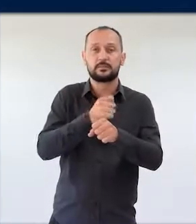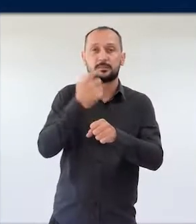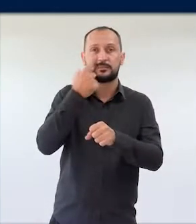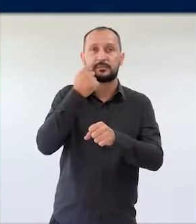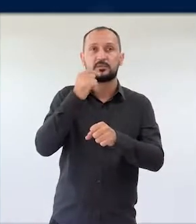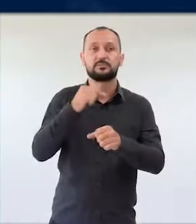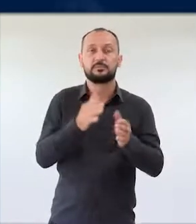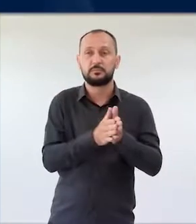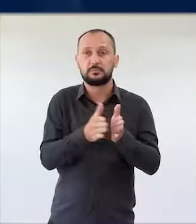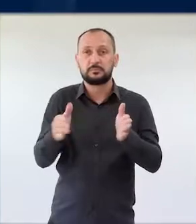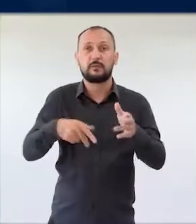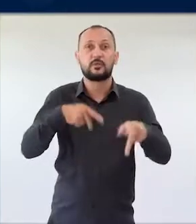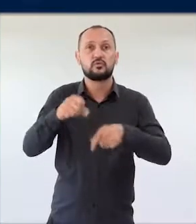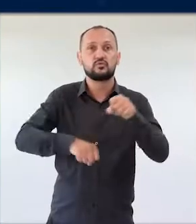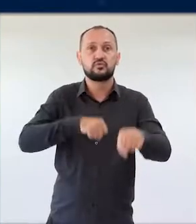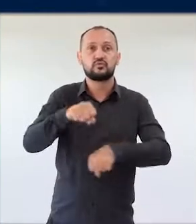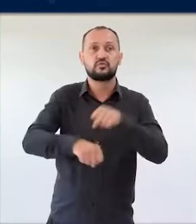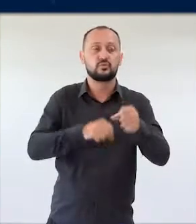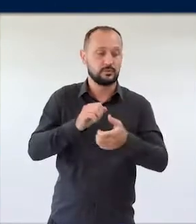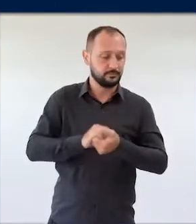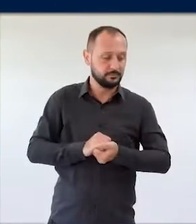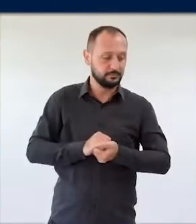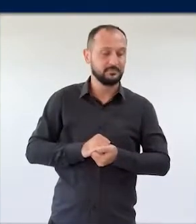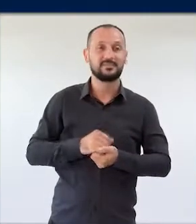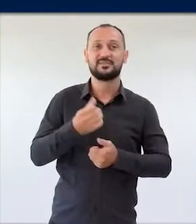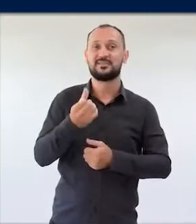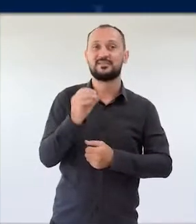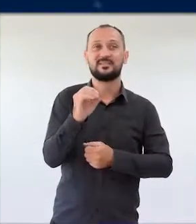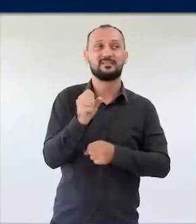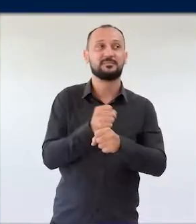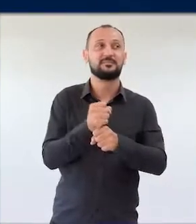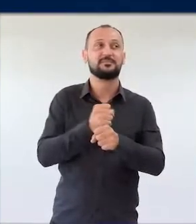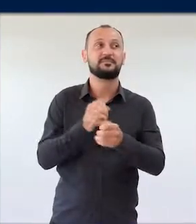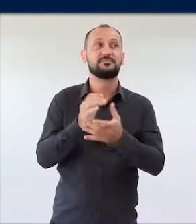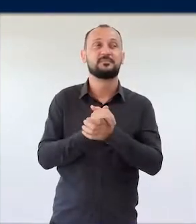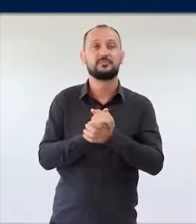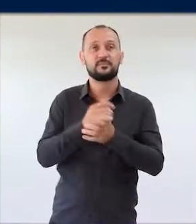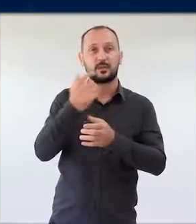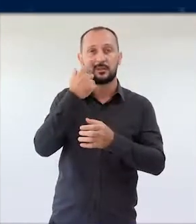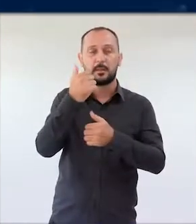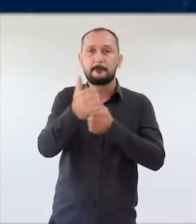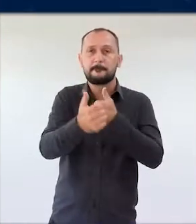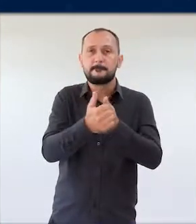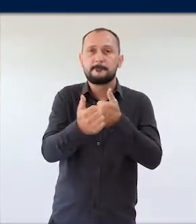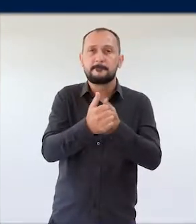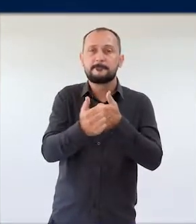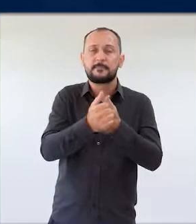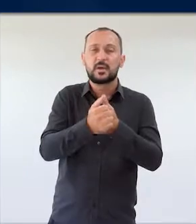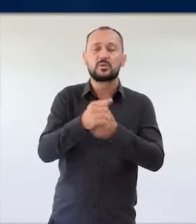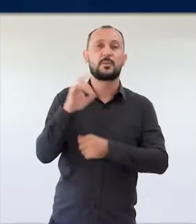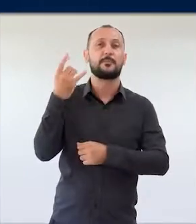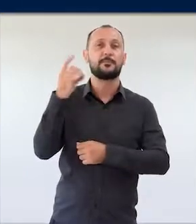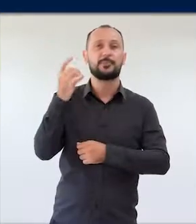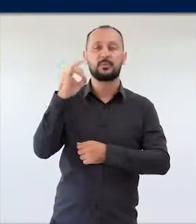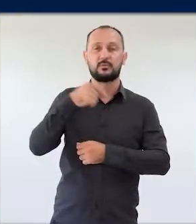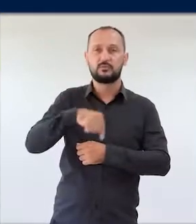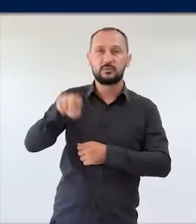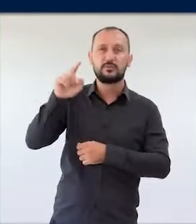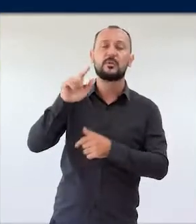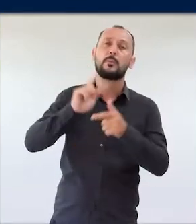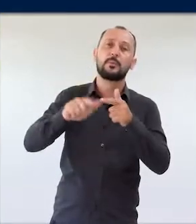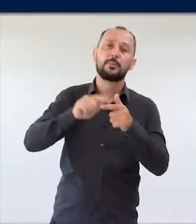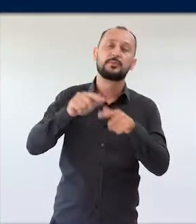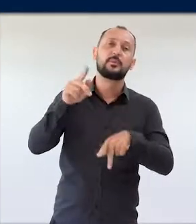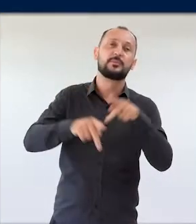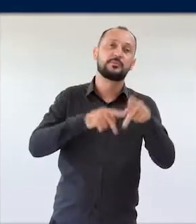chegou aqui pedalando de São José dos Campos. Veio pedalando com 60 anos de idade. Subiu até perto de Cochabamba, na Bolívia.